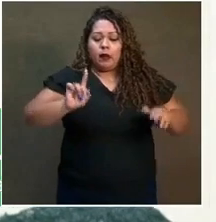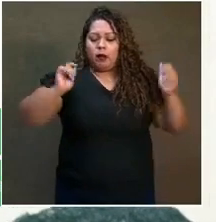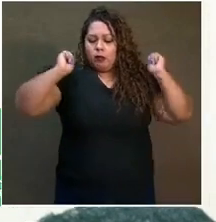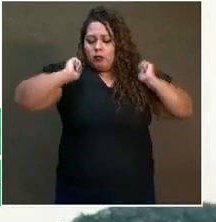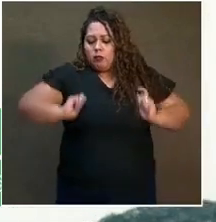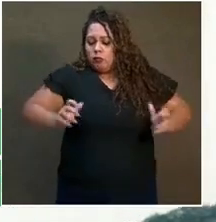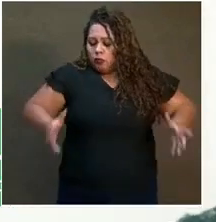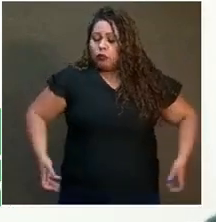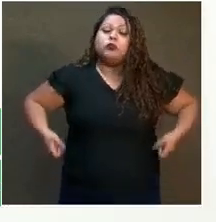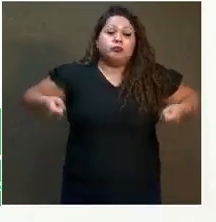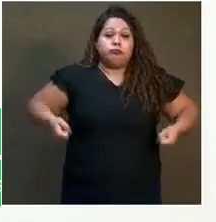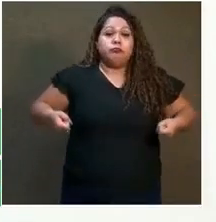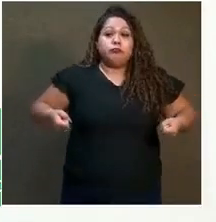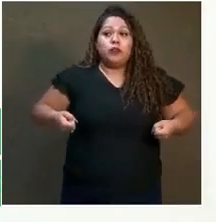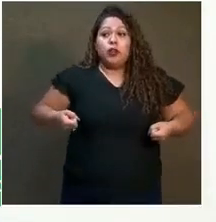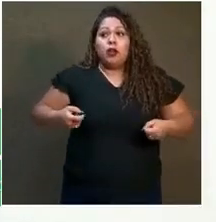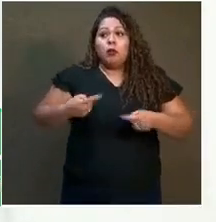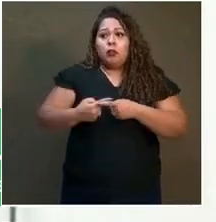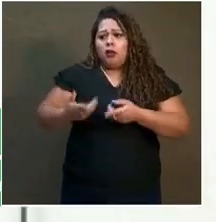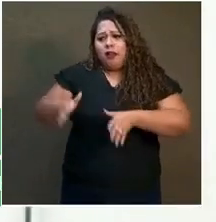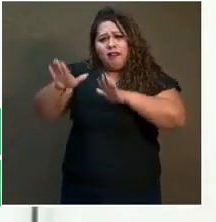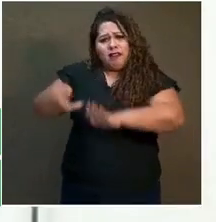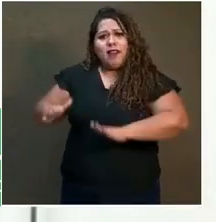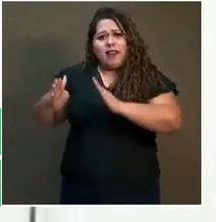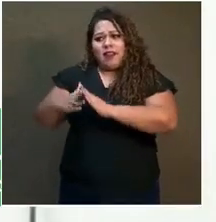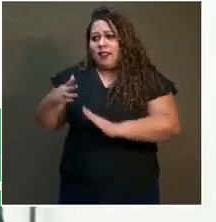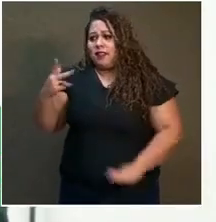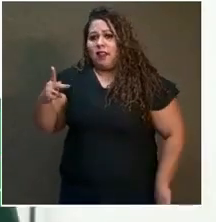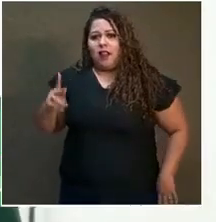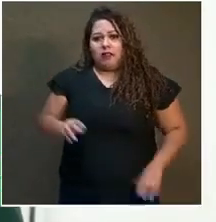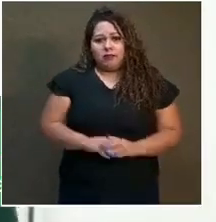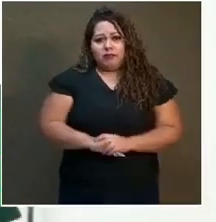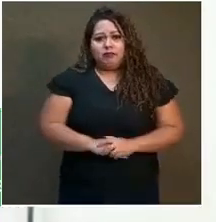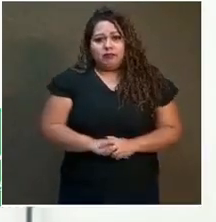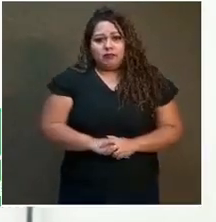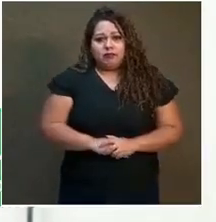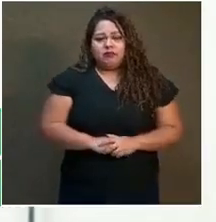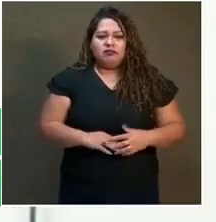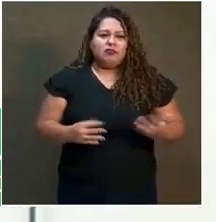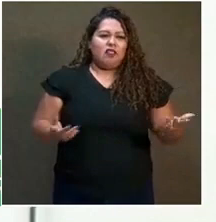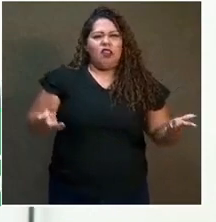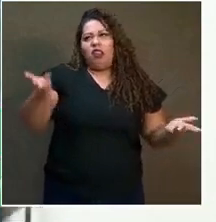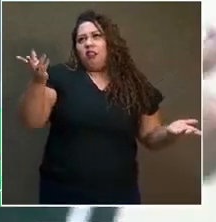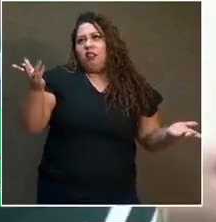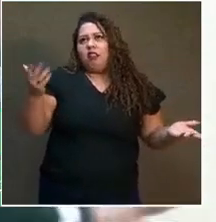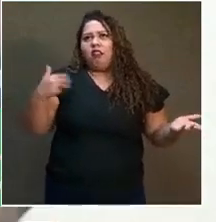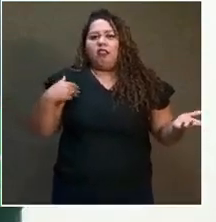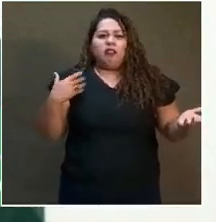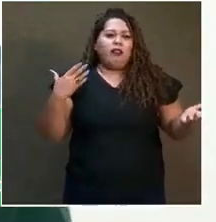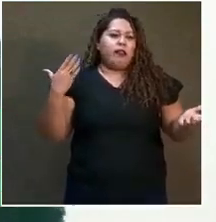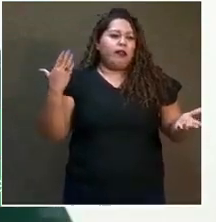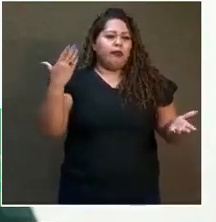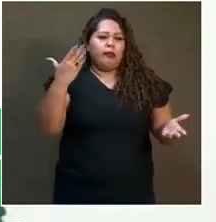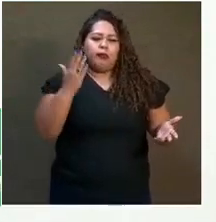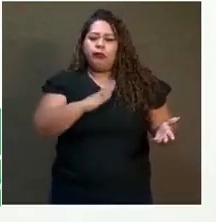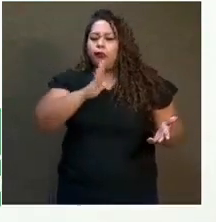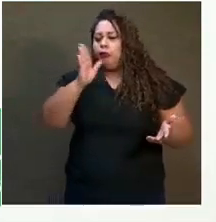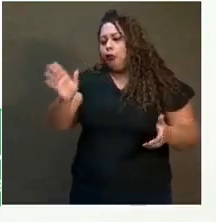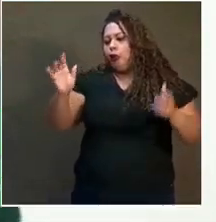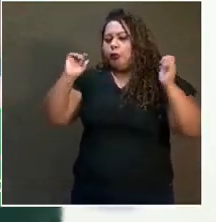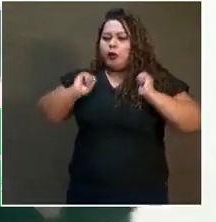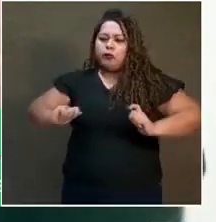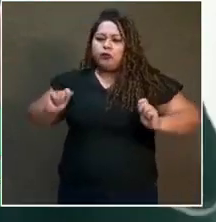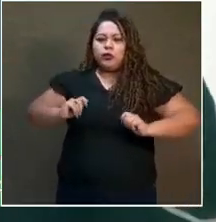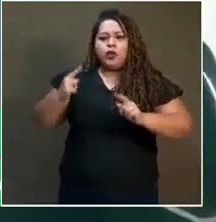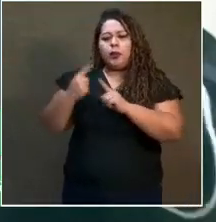realmente desceu, porque ele iria ficar na casa dela, estava na mudança. Não existe essa história que ele foi com uma mochila porque estava com a arma, porque